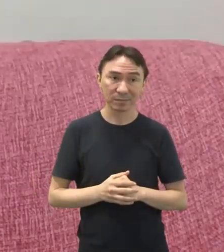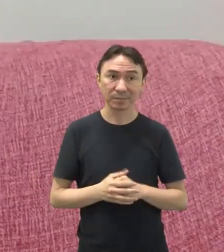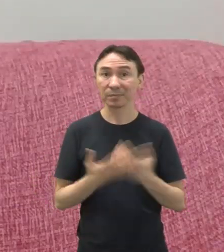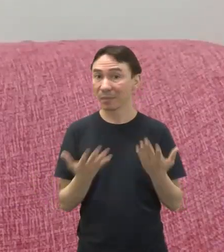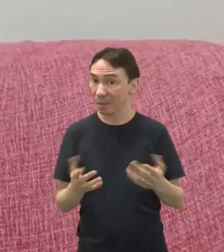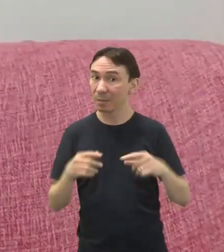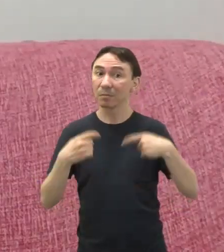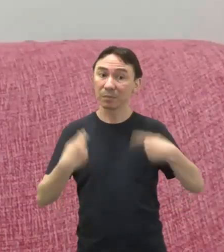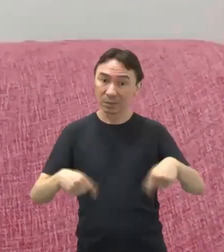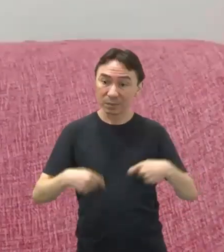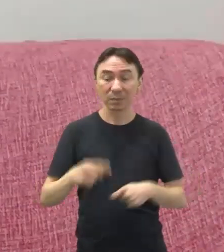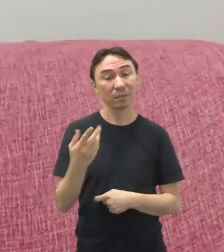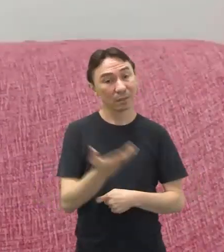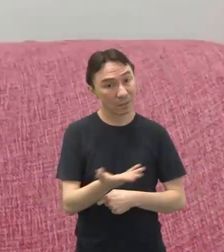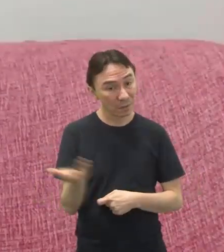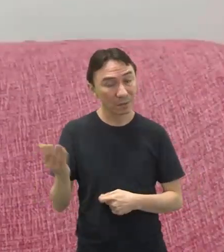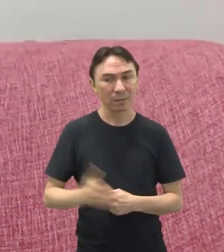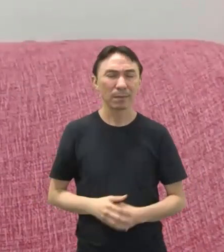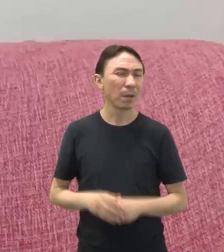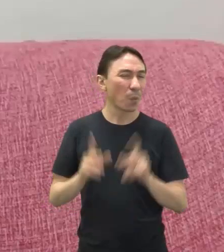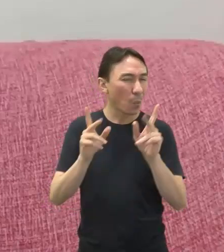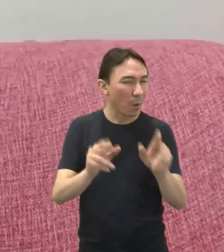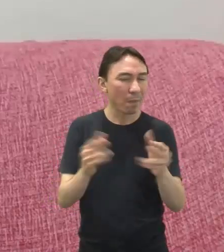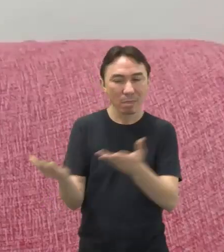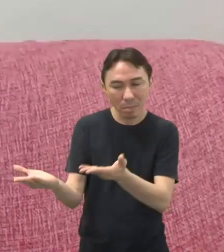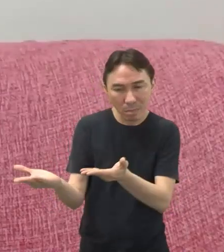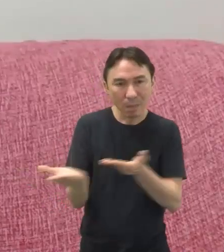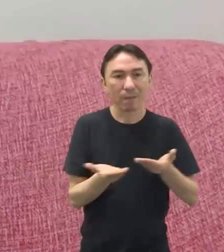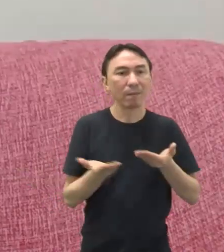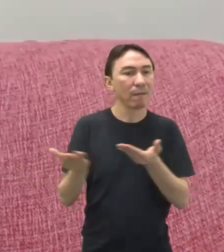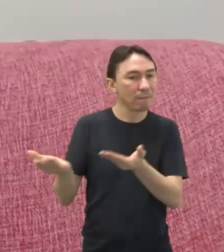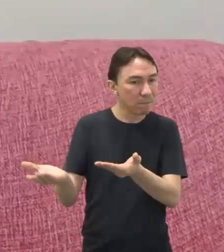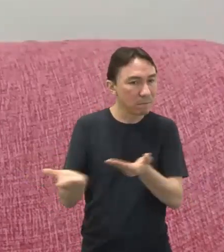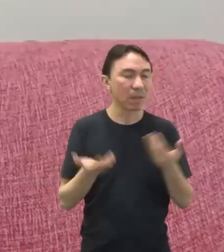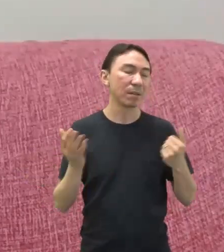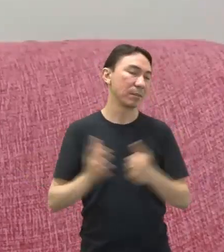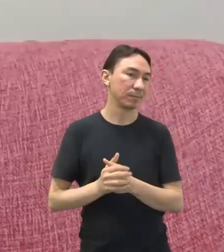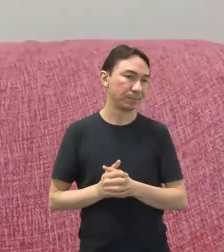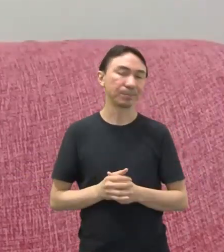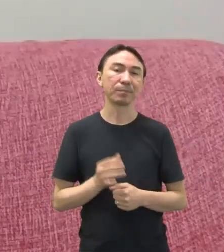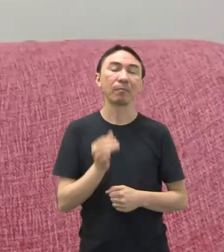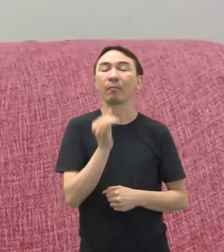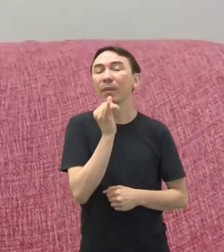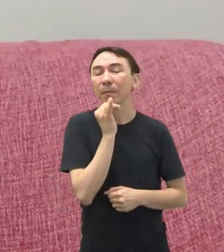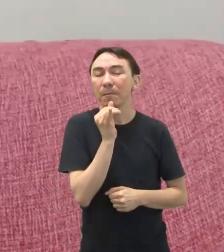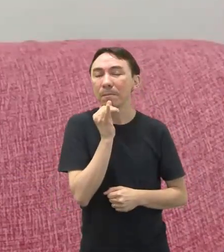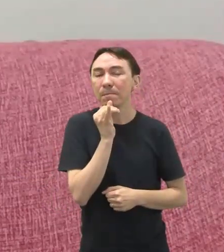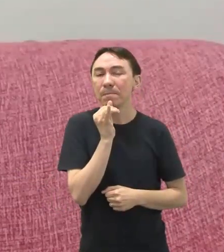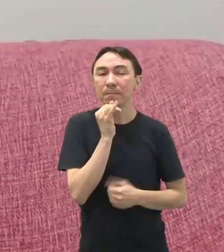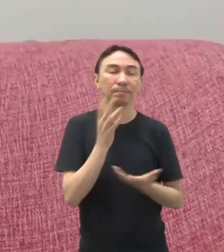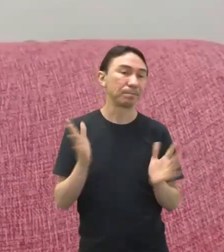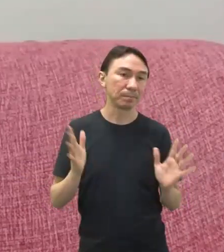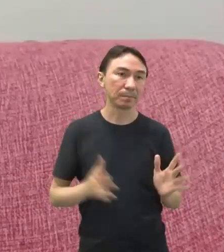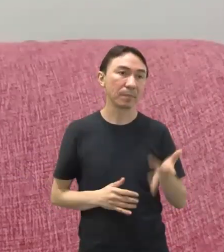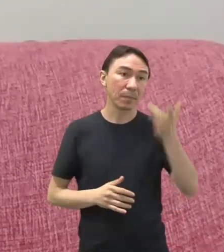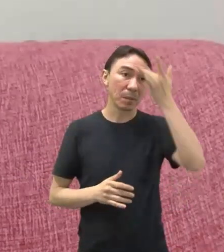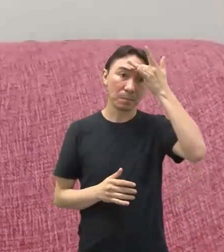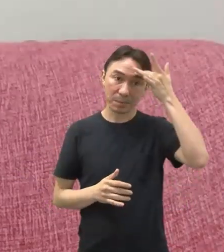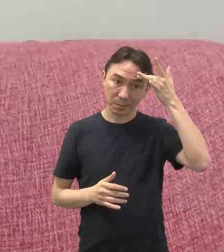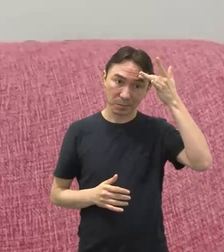agora pouco algumas questões que precisam ser levadas em consideração quando uma pessoa